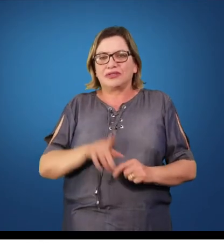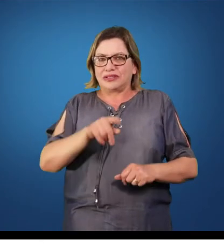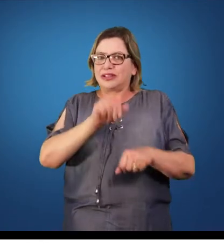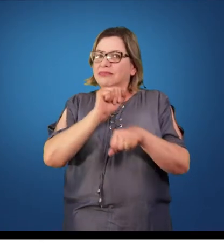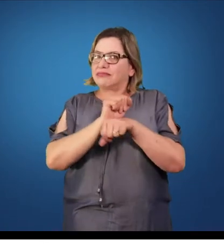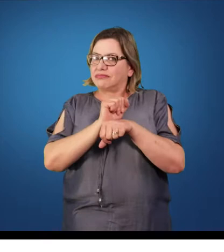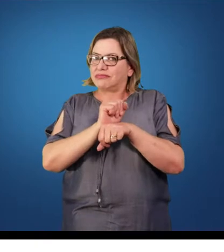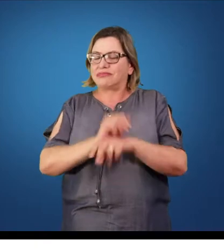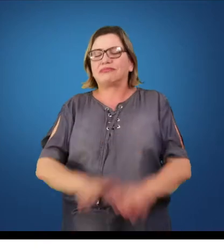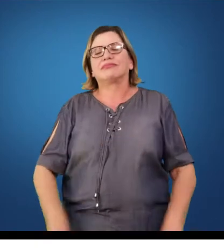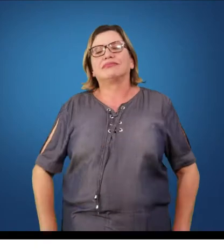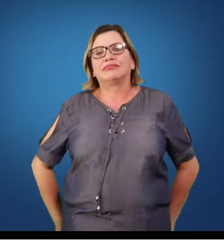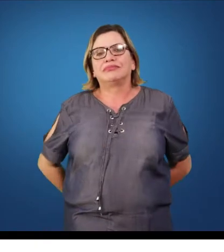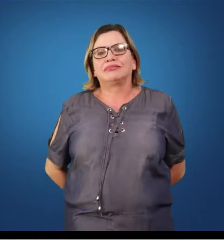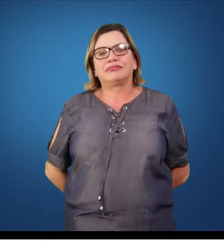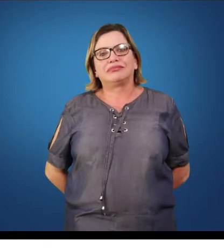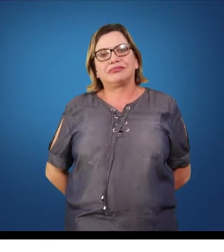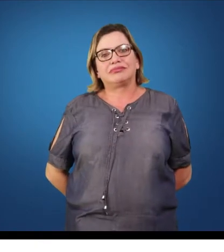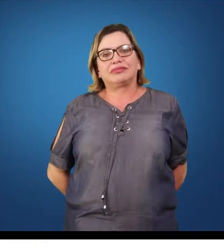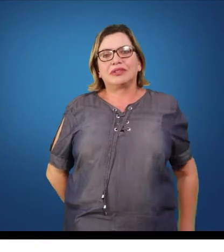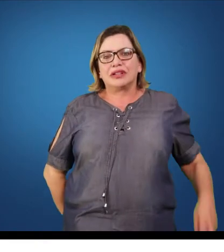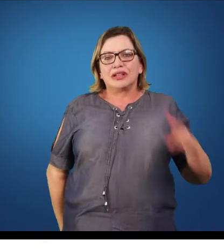paradas.